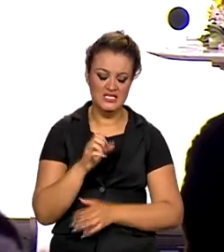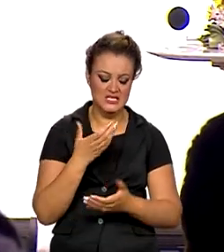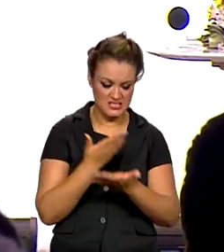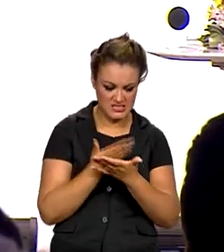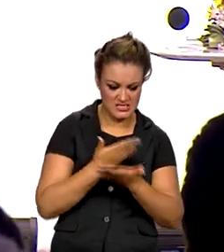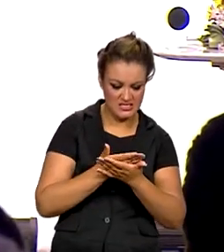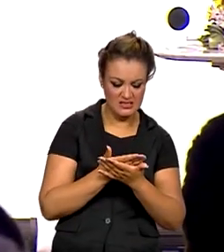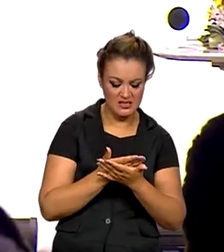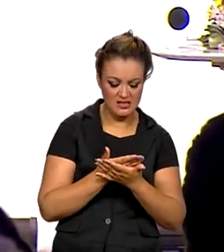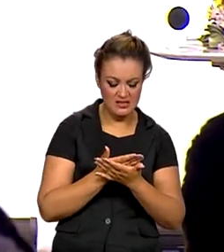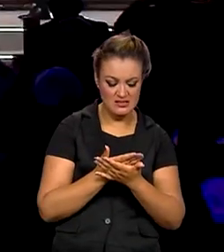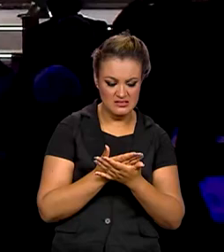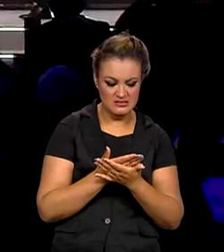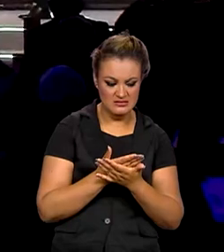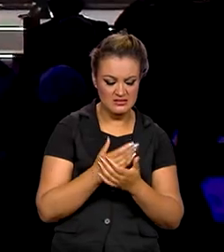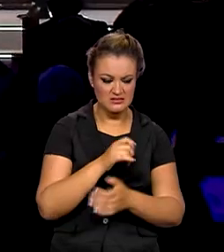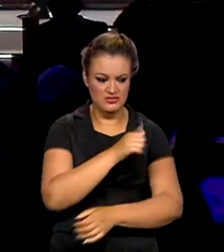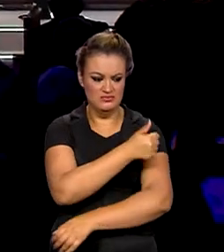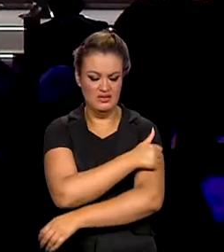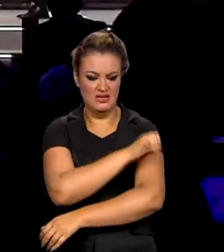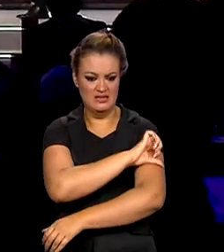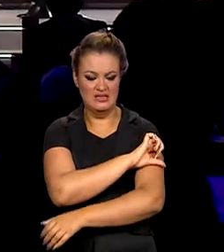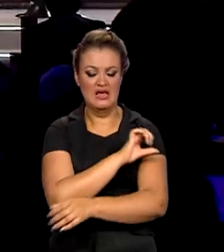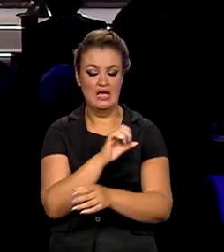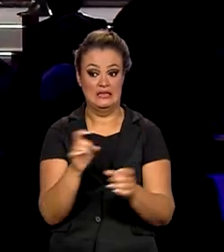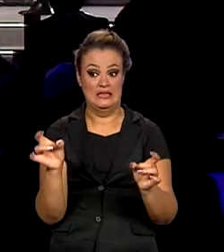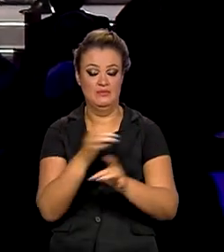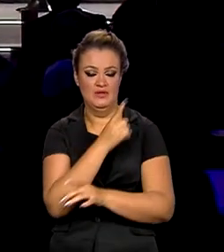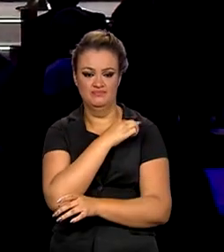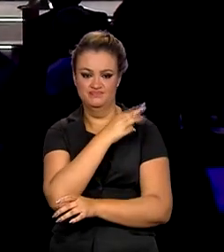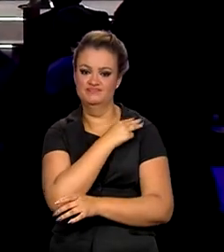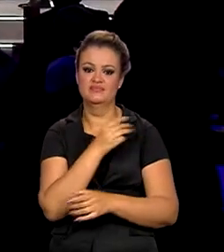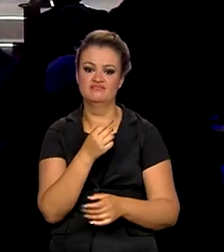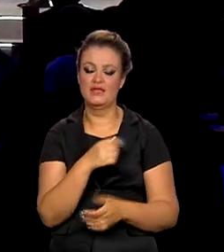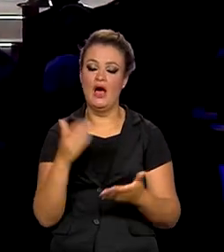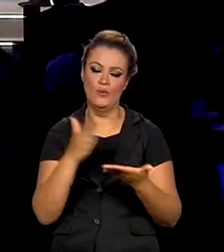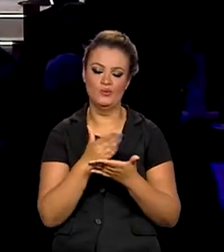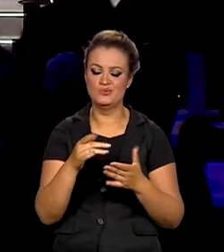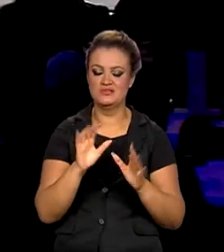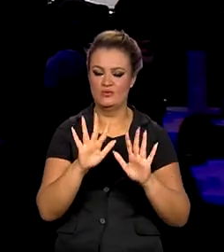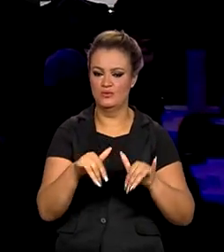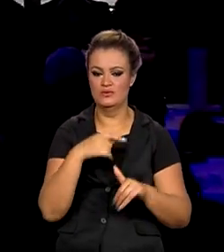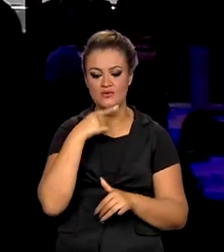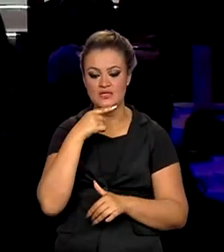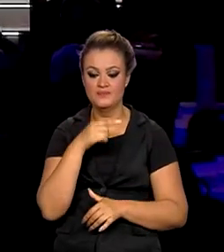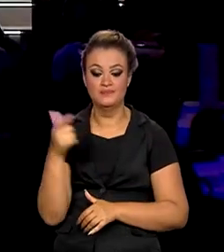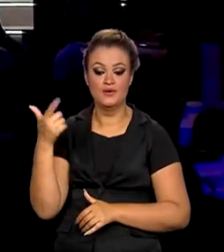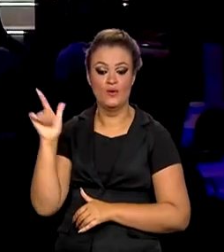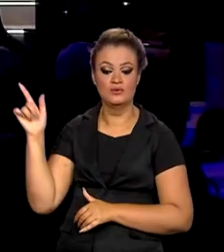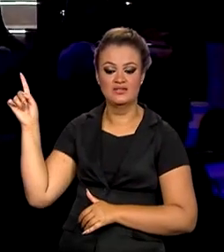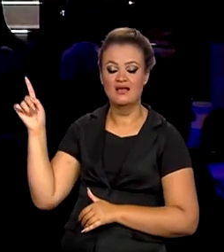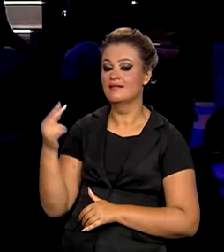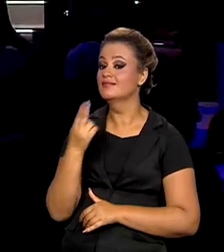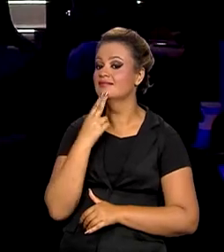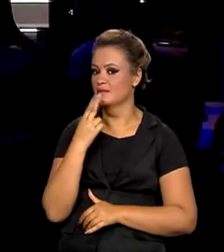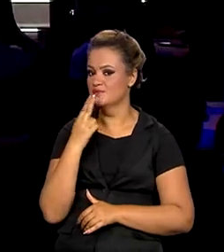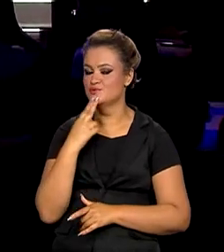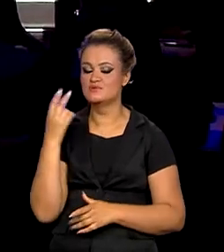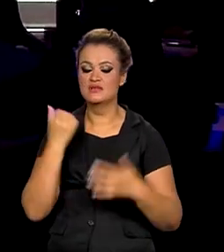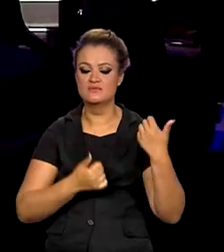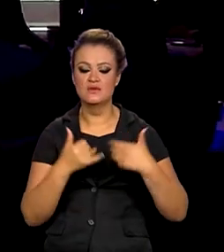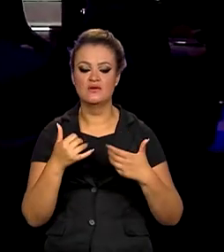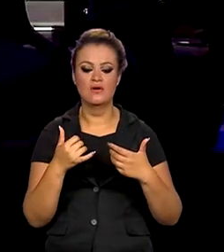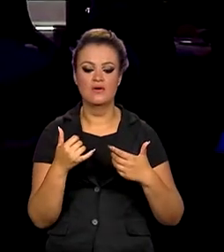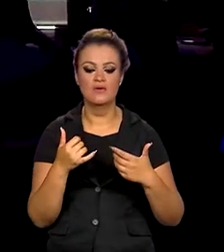básico terminam o ensino médio. Já Simone Tebet, ministra do Planejamento e Orçamento, trouxe números para mostrar